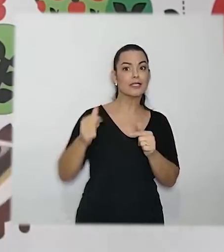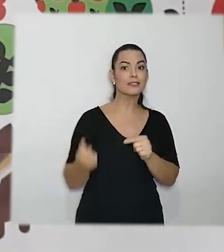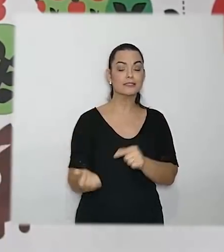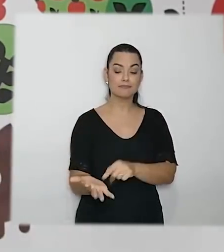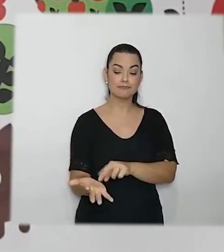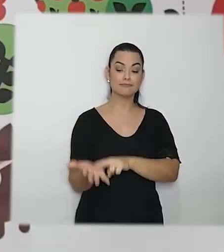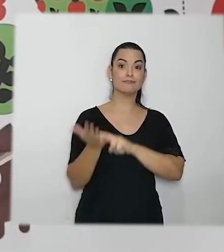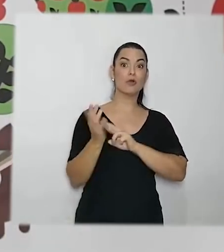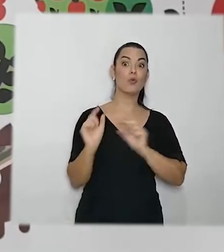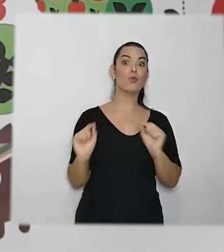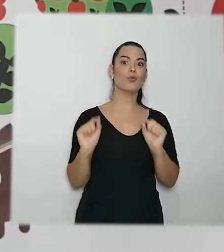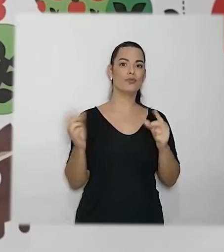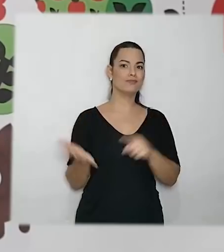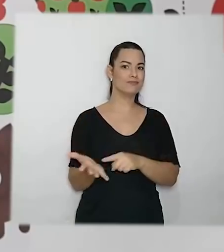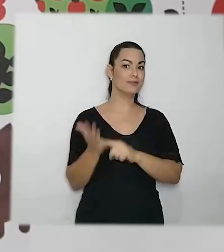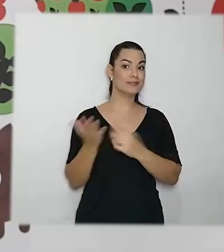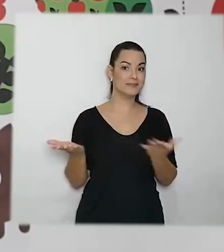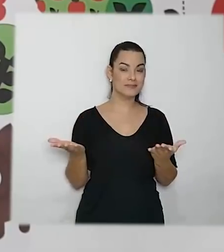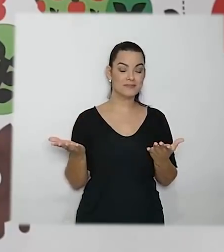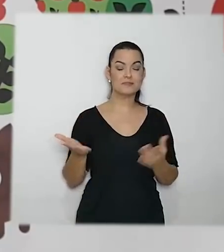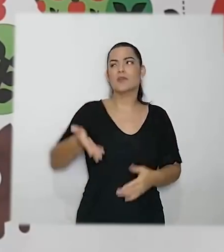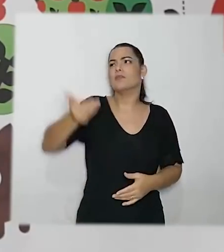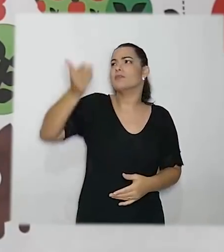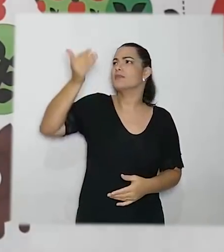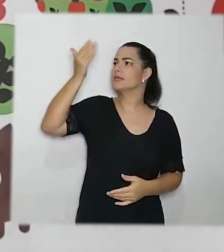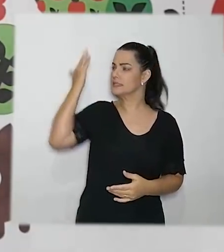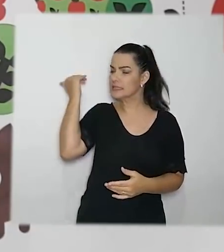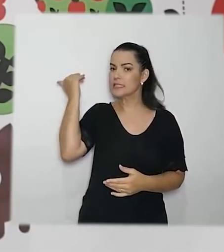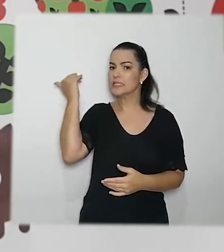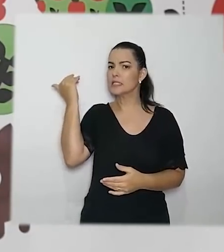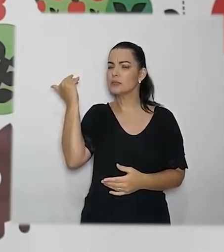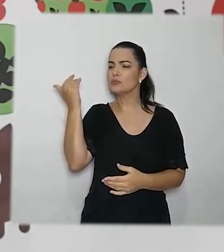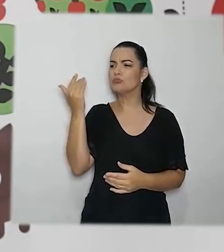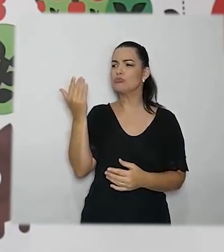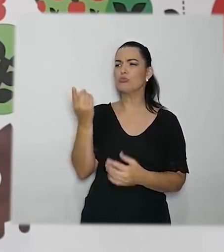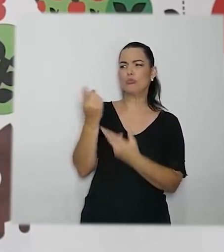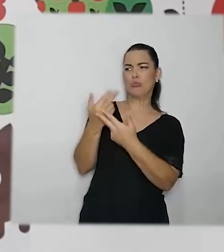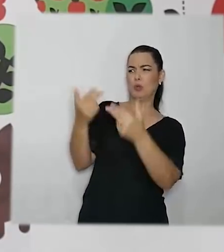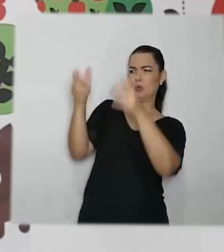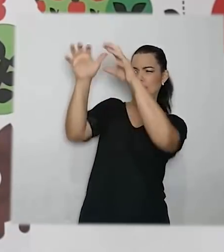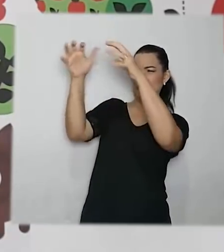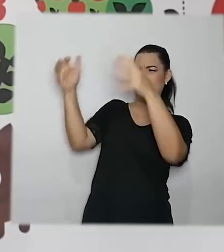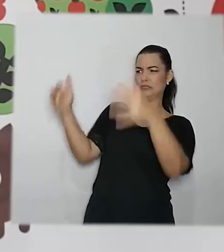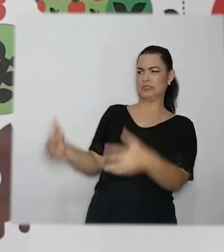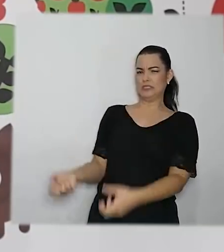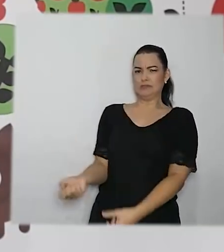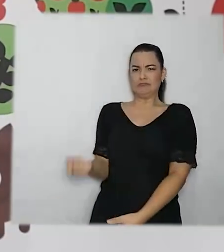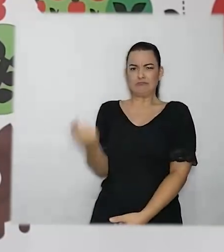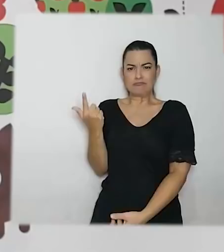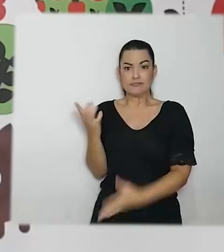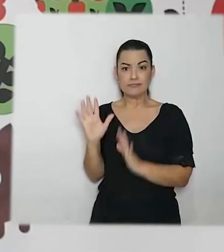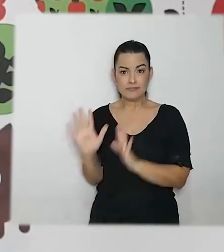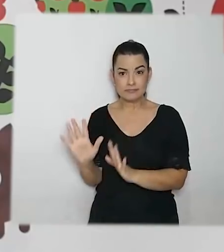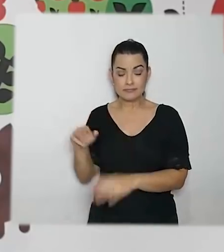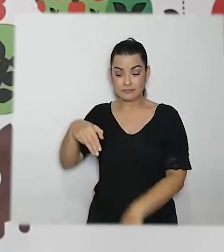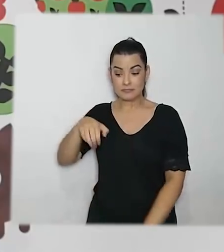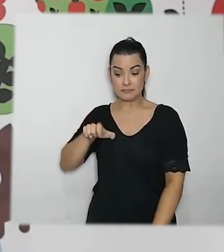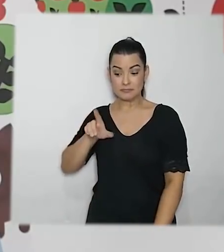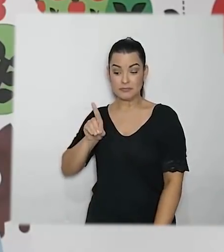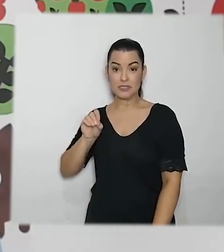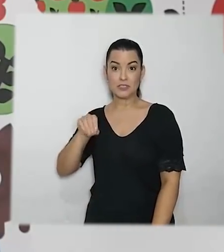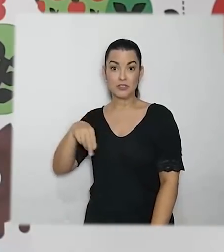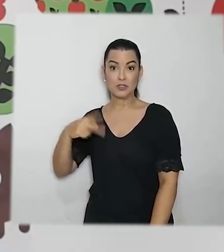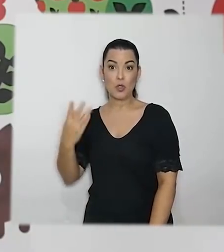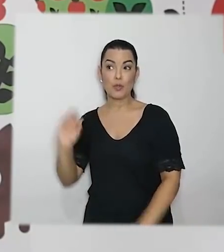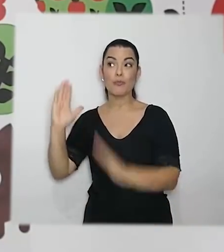revela? Era uma vez um bicho medonho que morava no